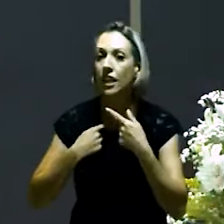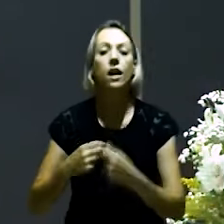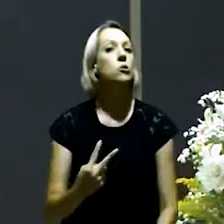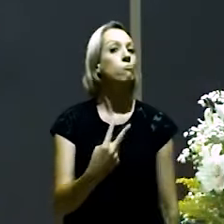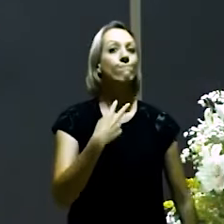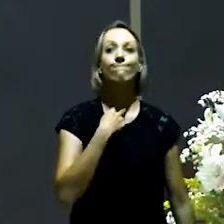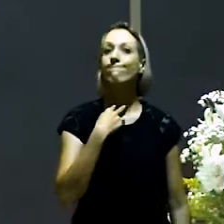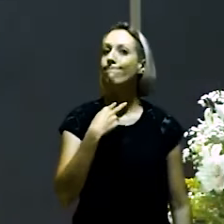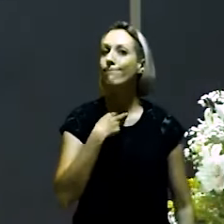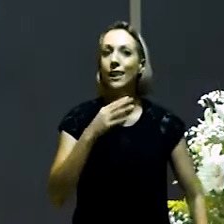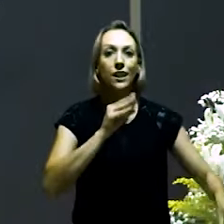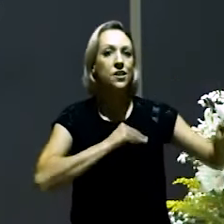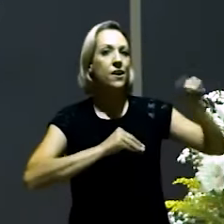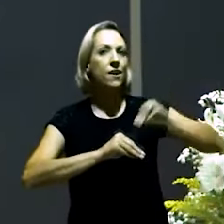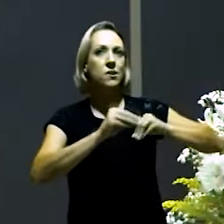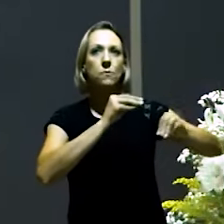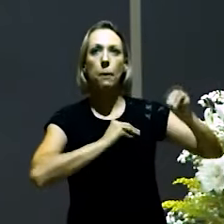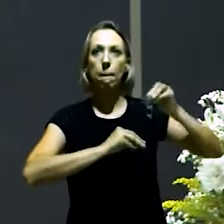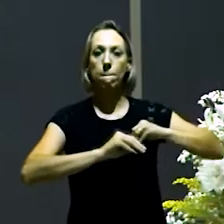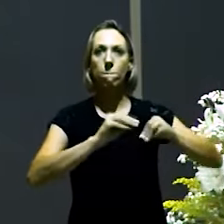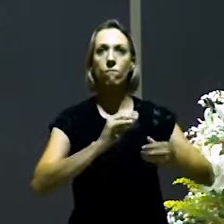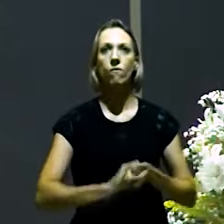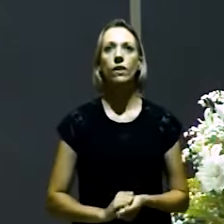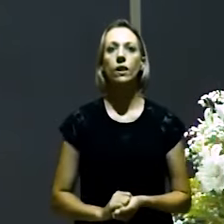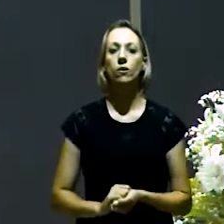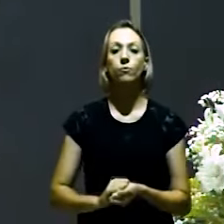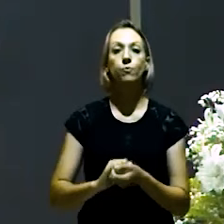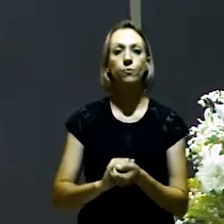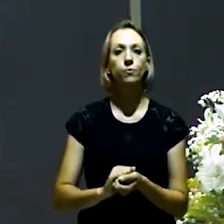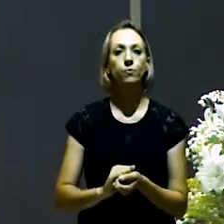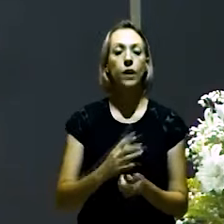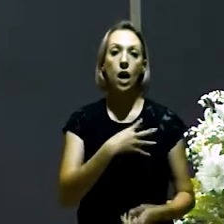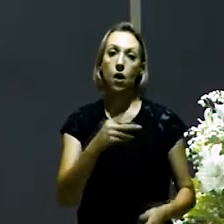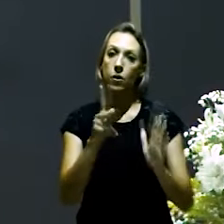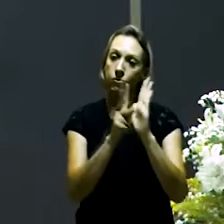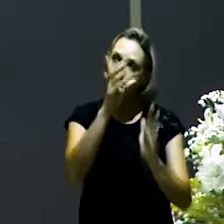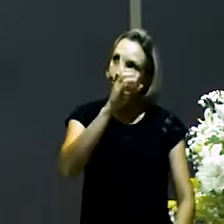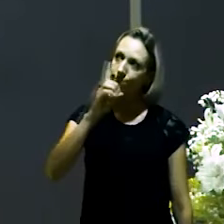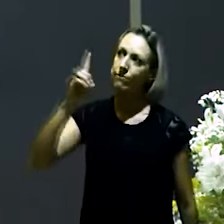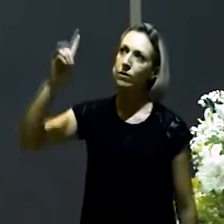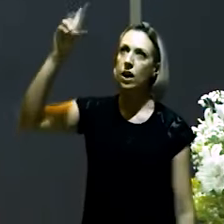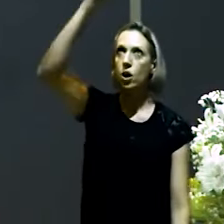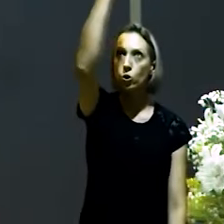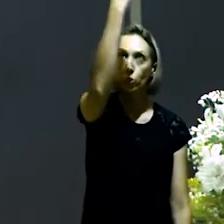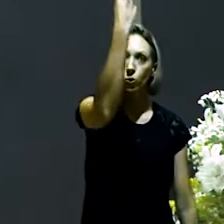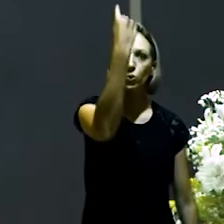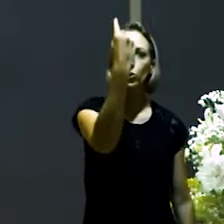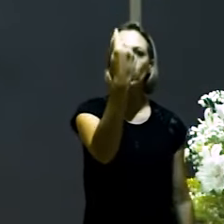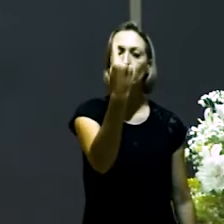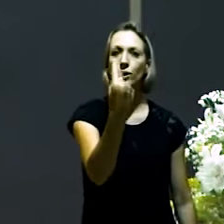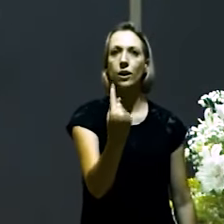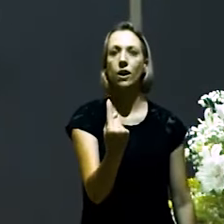Paulo diz assim: esse Jesus, que foi dado por Deus como um presente para você, para que você fosse vivificado, ele pegou